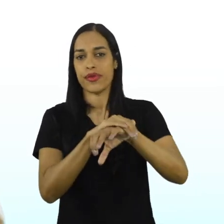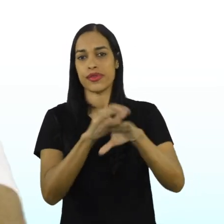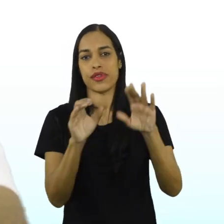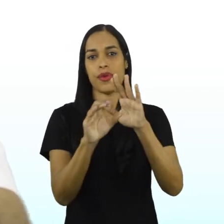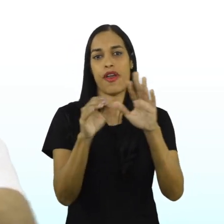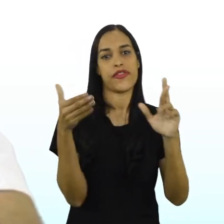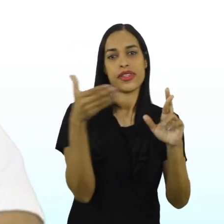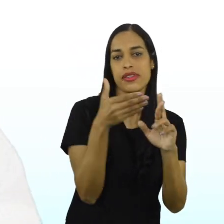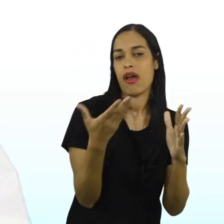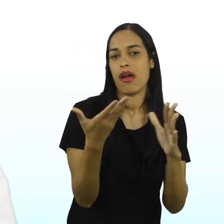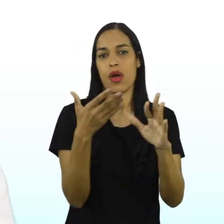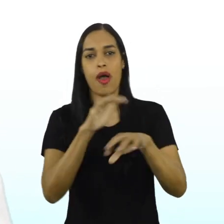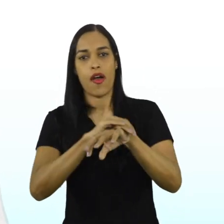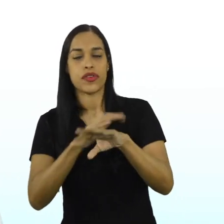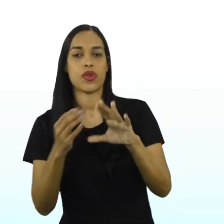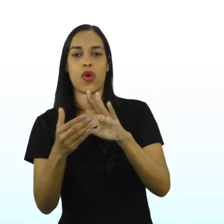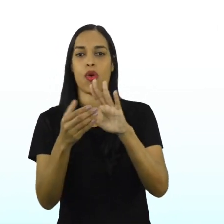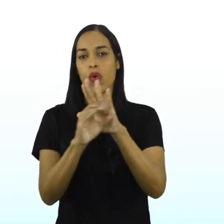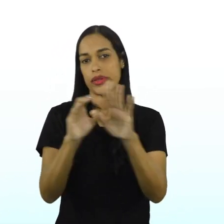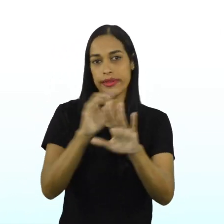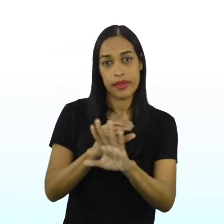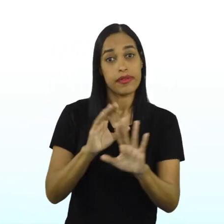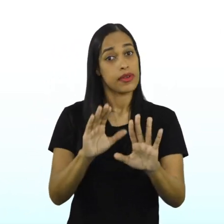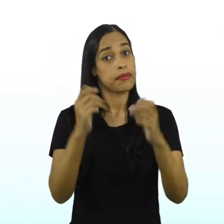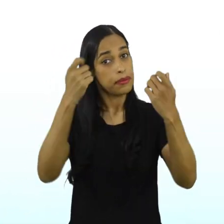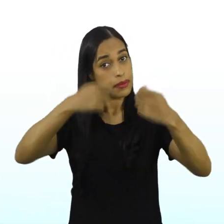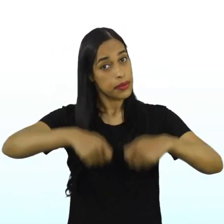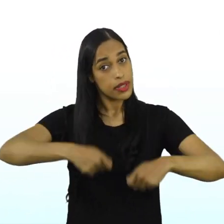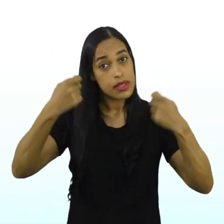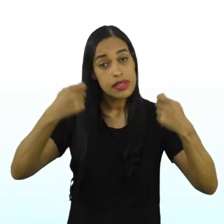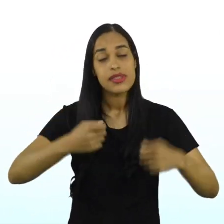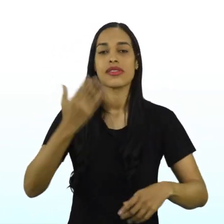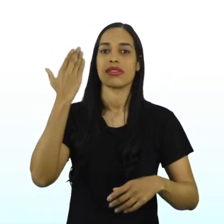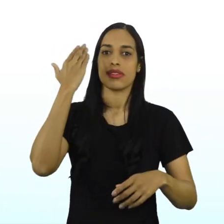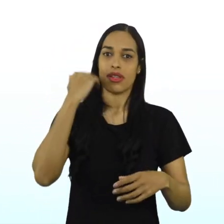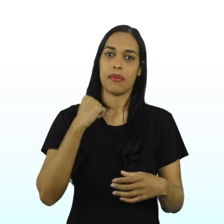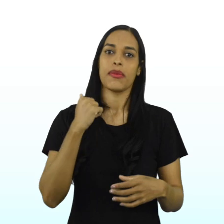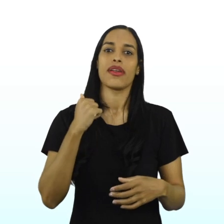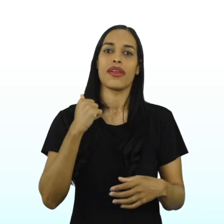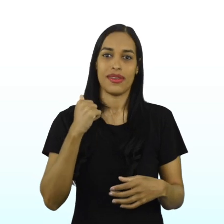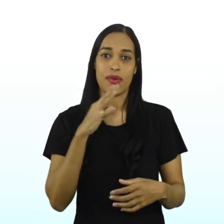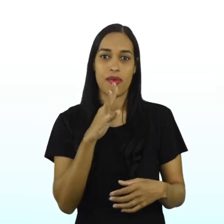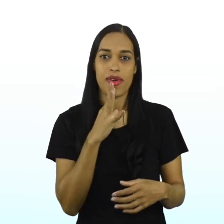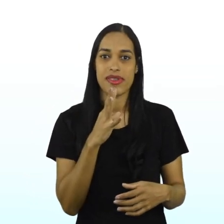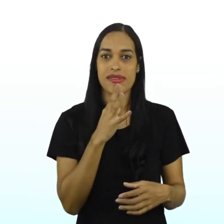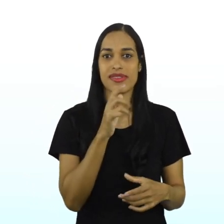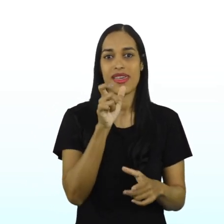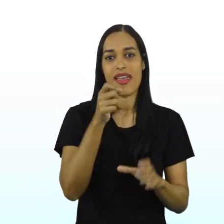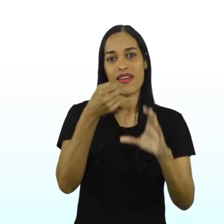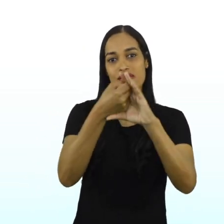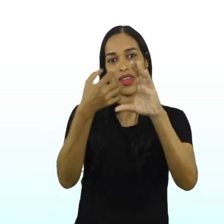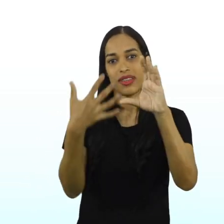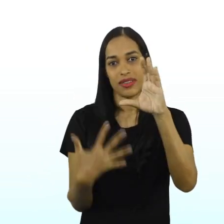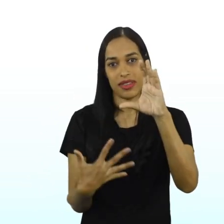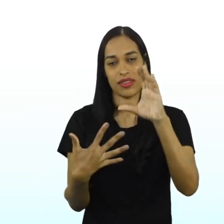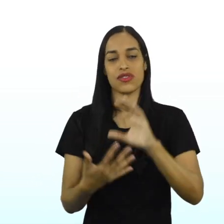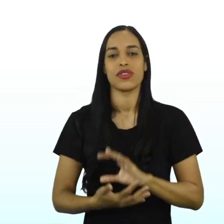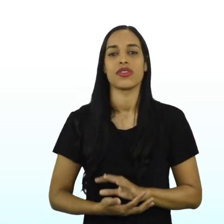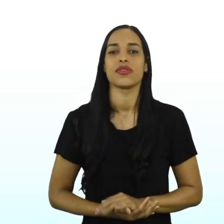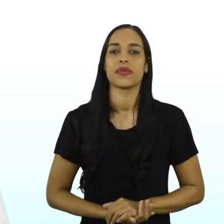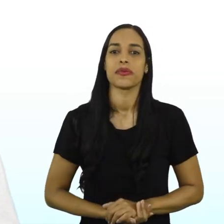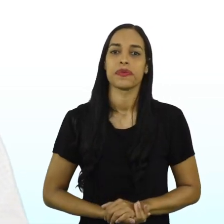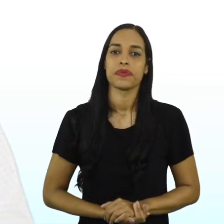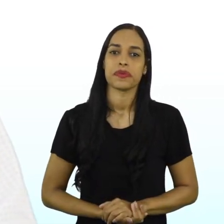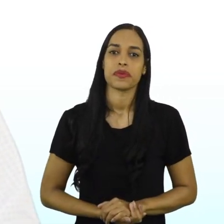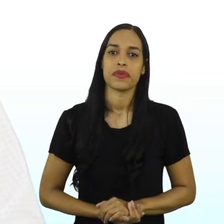referencial, não, isso é uma função conativa. Não, você precisa dominá-las, você precisa conhecer as características. Porque às